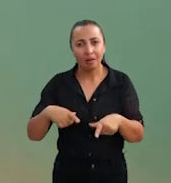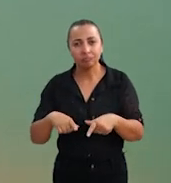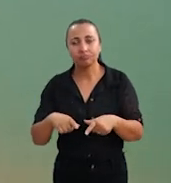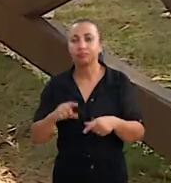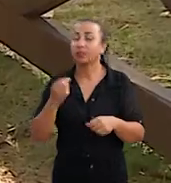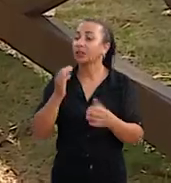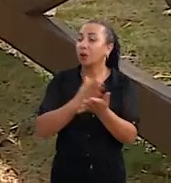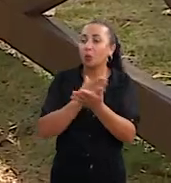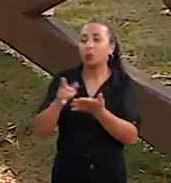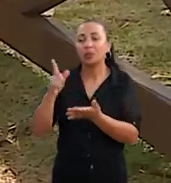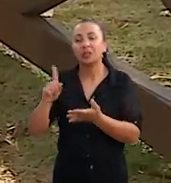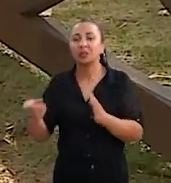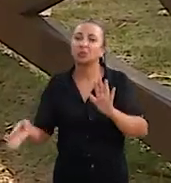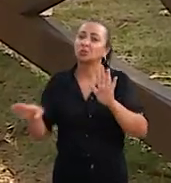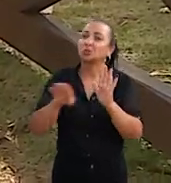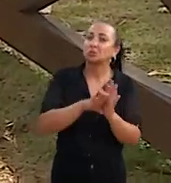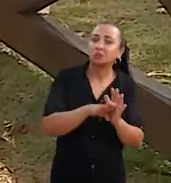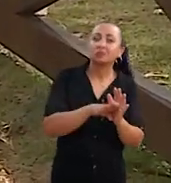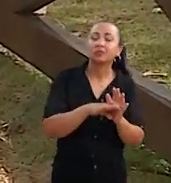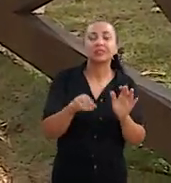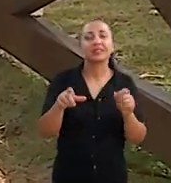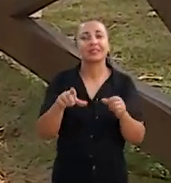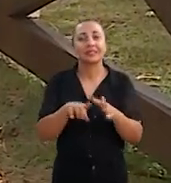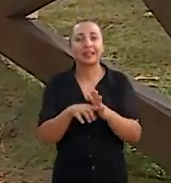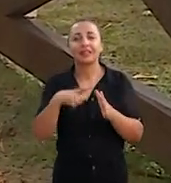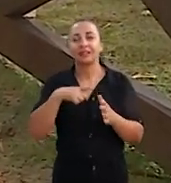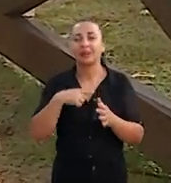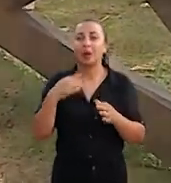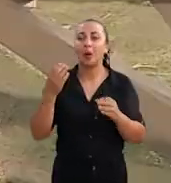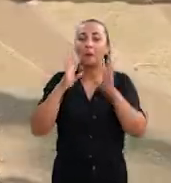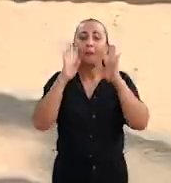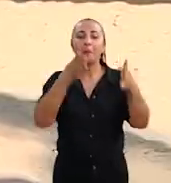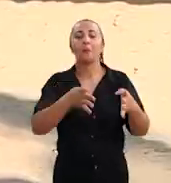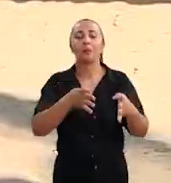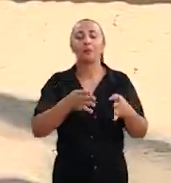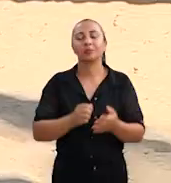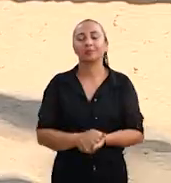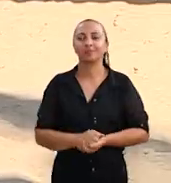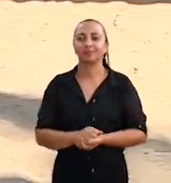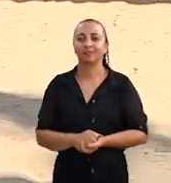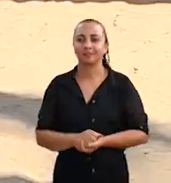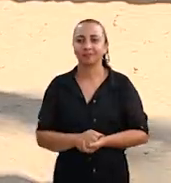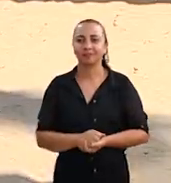e aquelas que não surtiram ou não chegaram até o seu público-alvo.